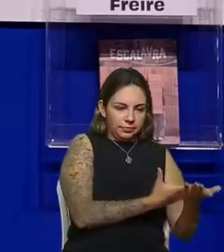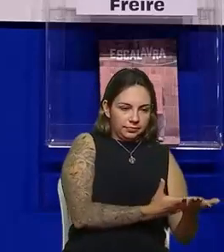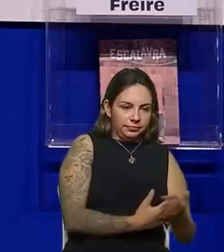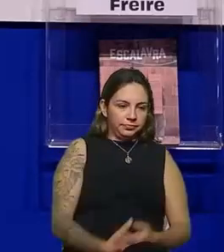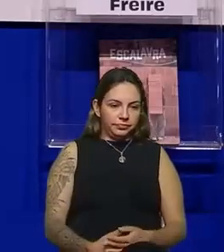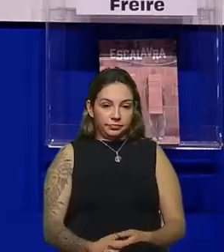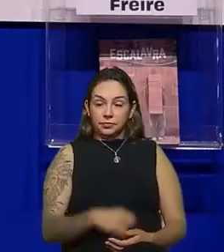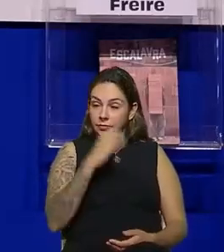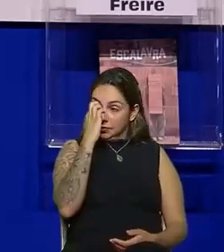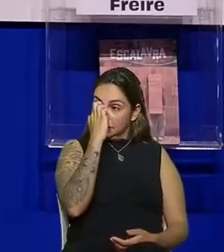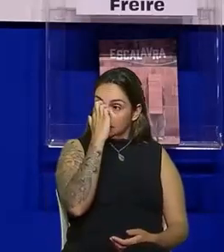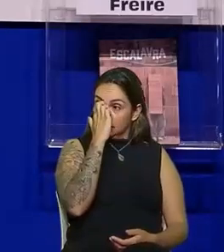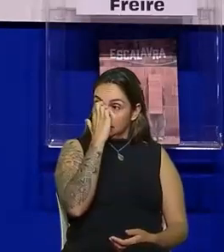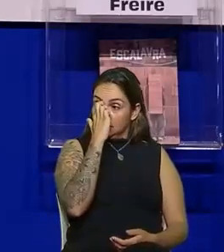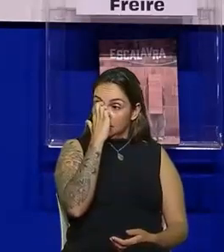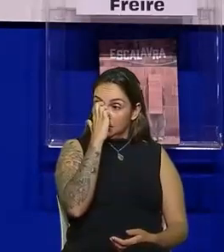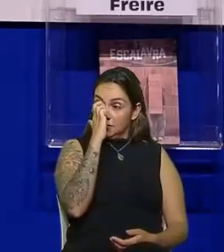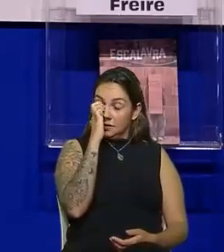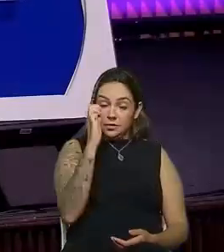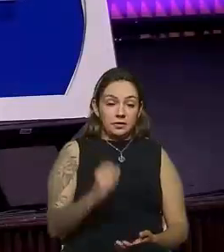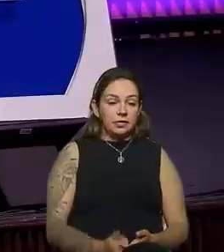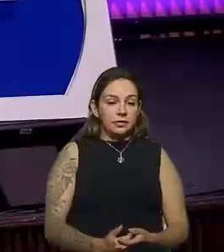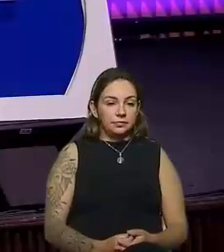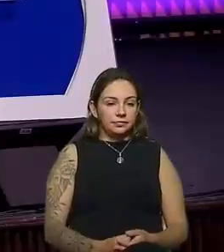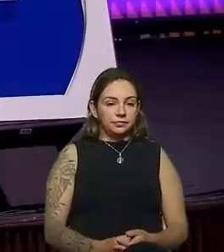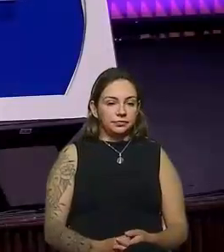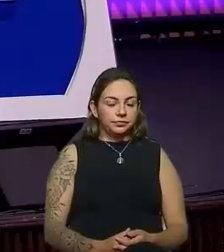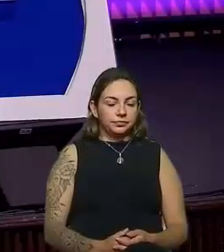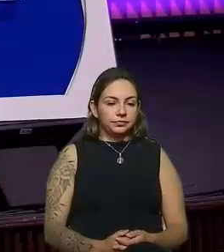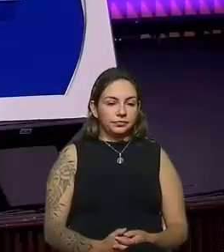este exemplar para você. Obrigado, okay? Muito obrigado.